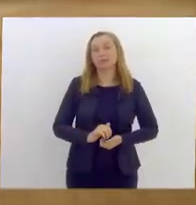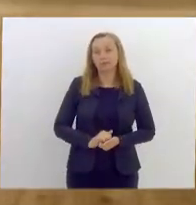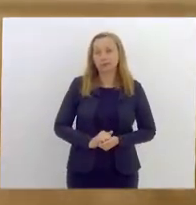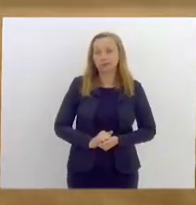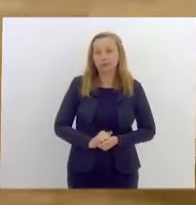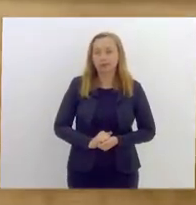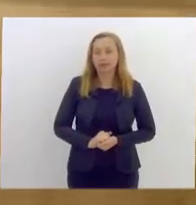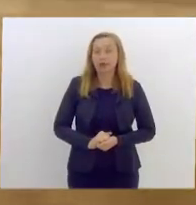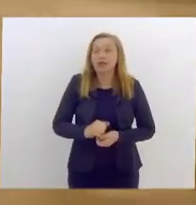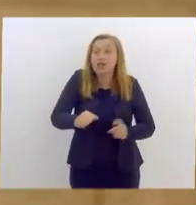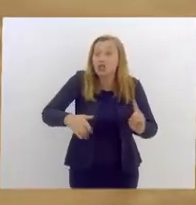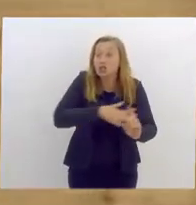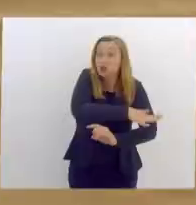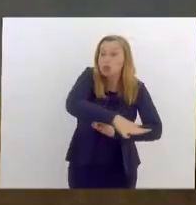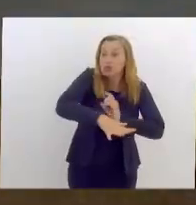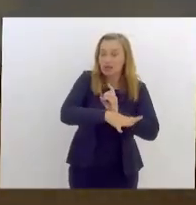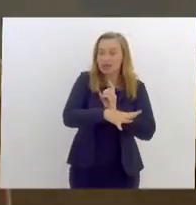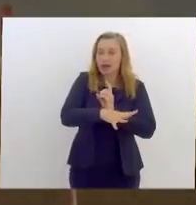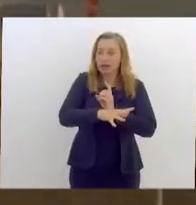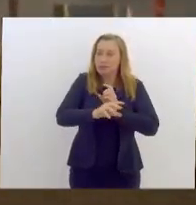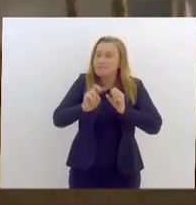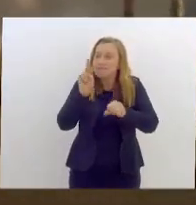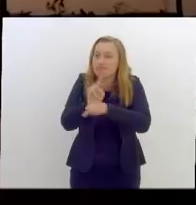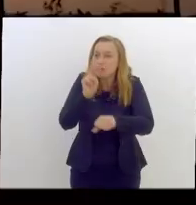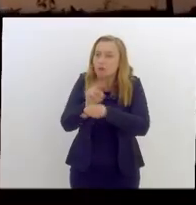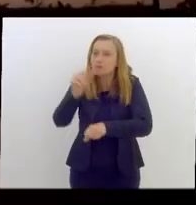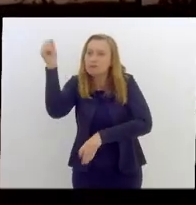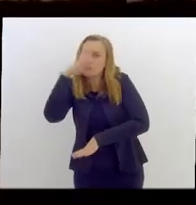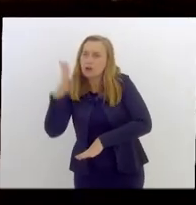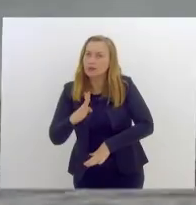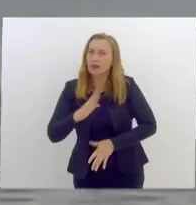prol da sociedade brasileira.